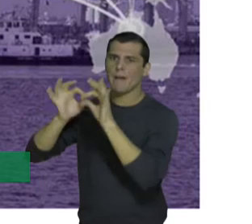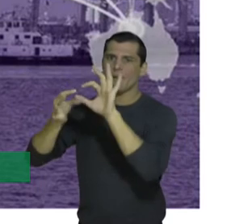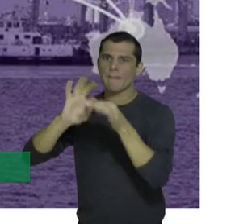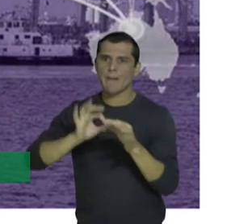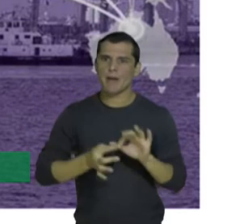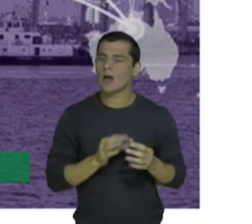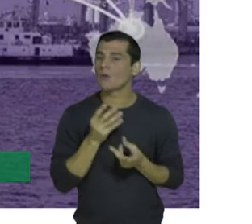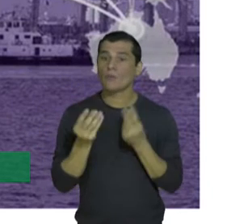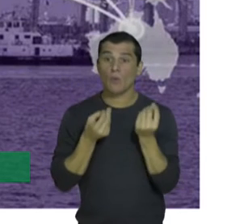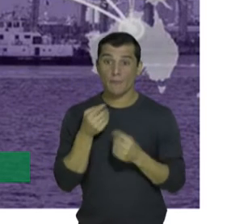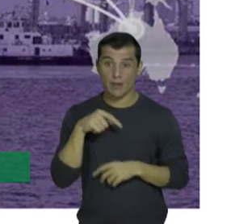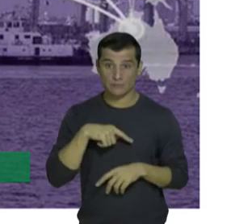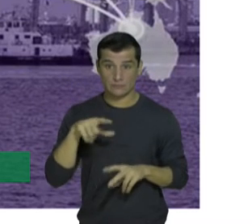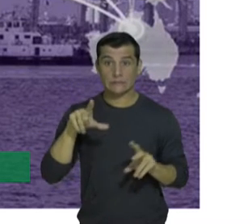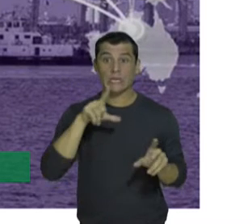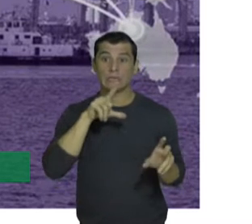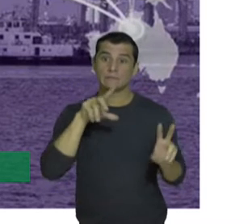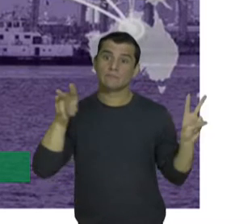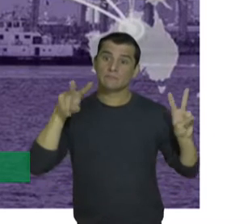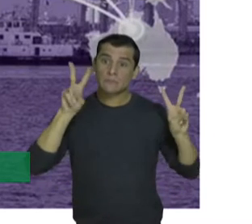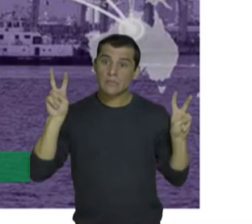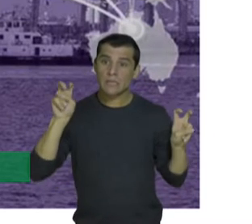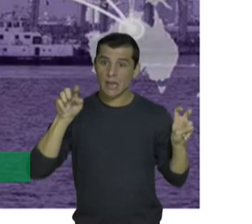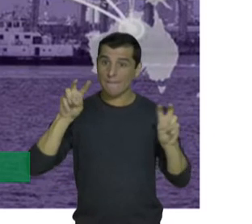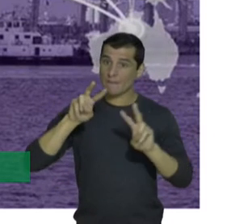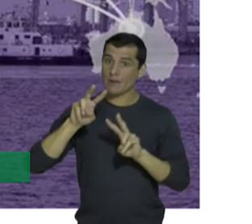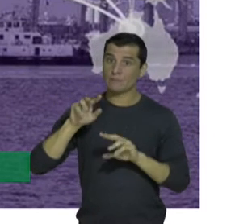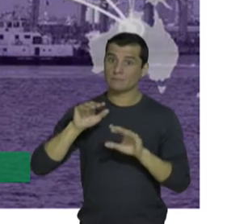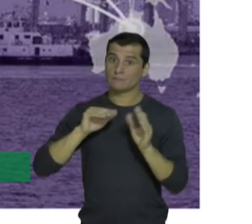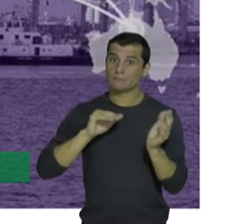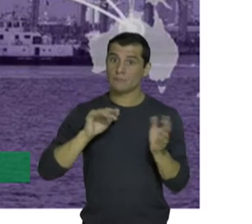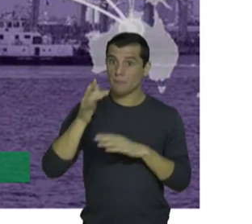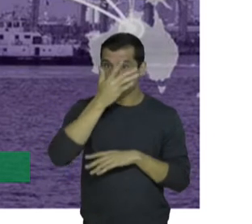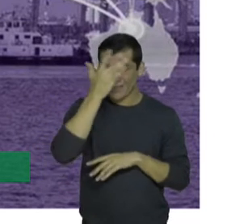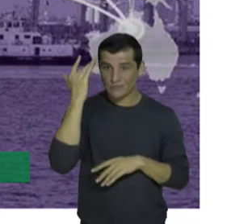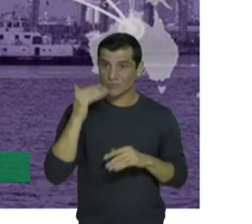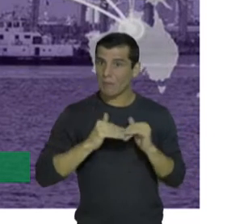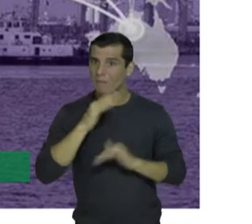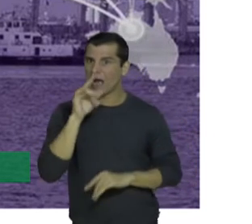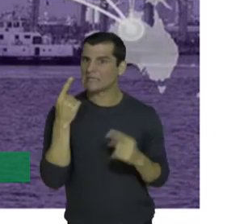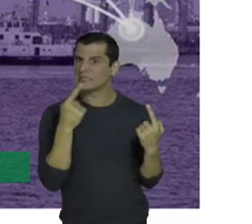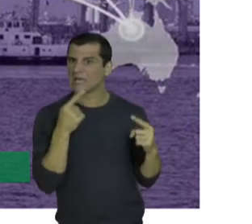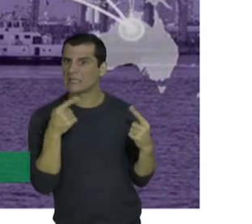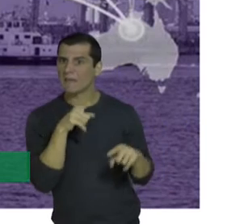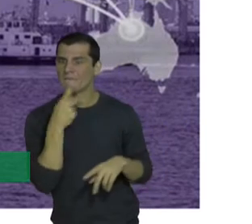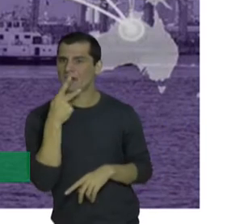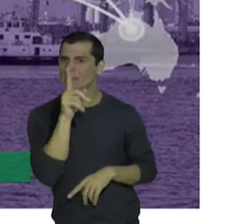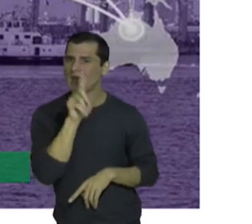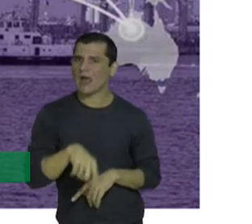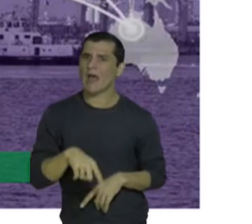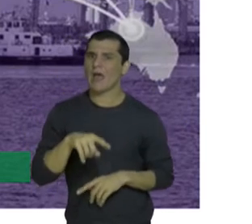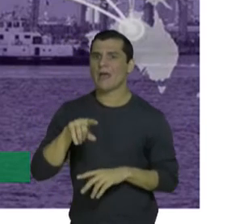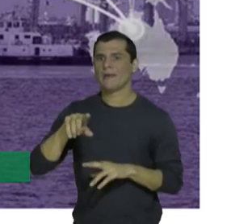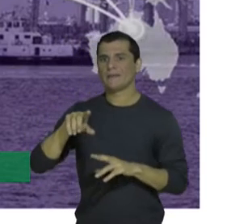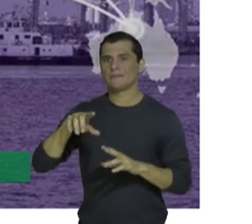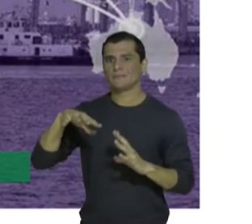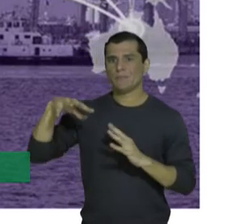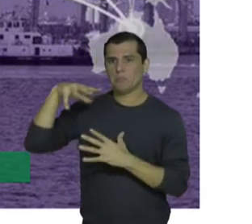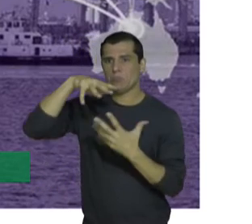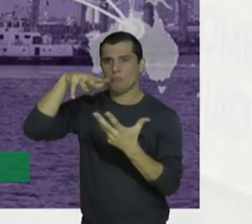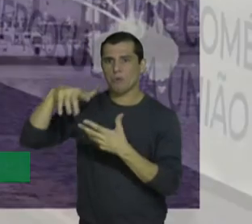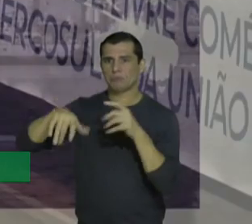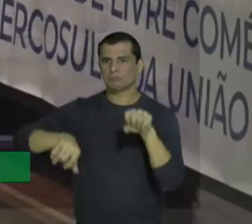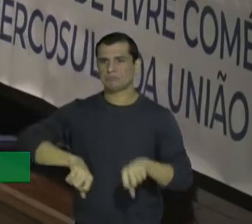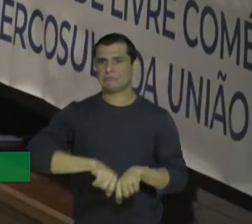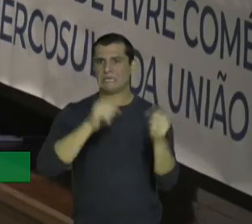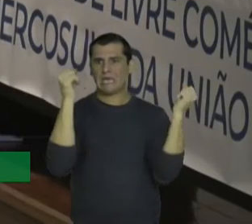em que haveria abertura e globalização os profetas do Apocalipse começaram a dizer que nós íamos arrebentar nosso